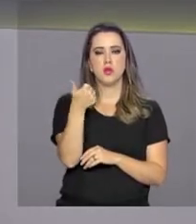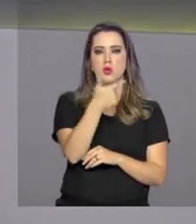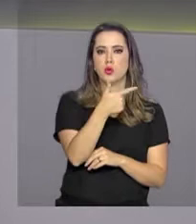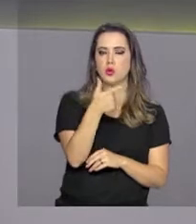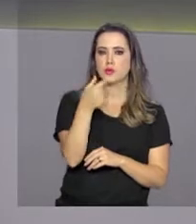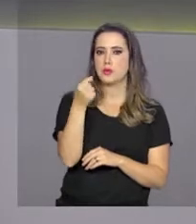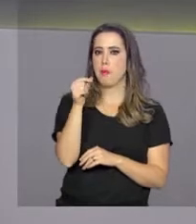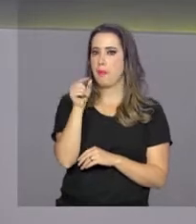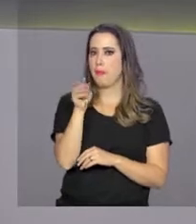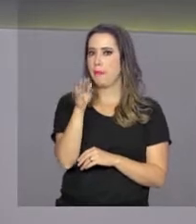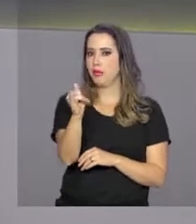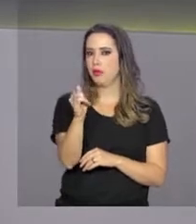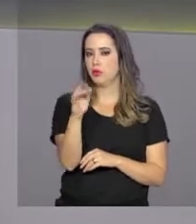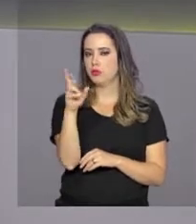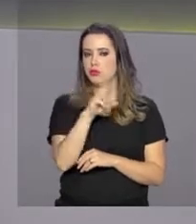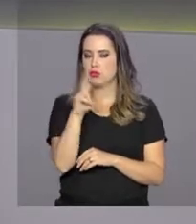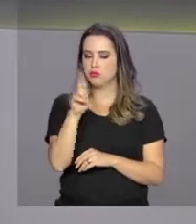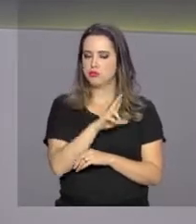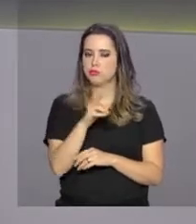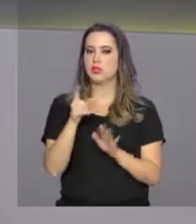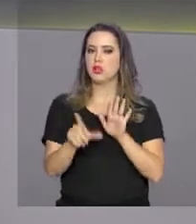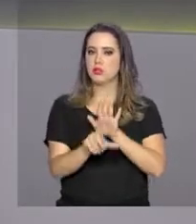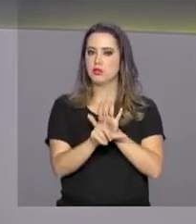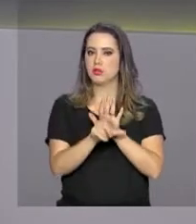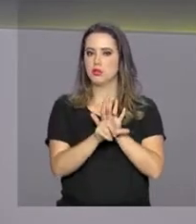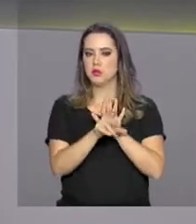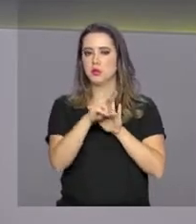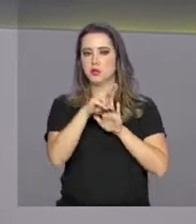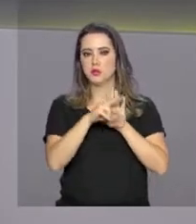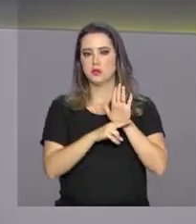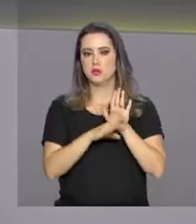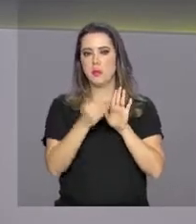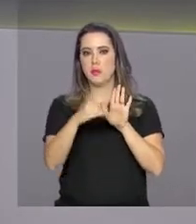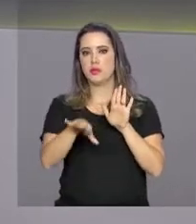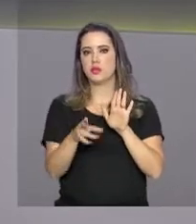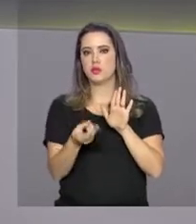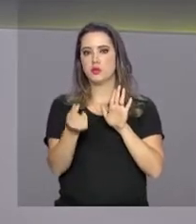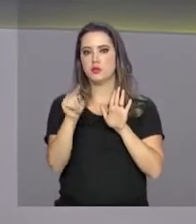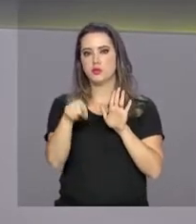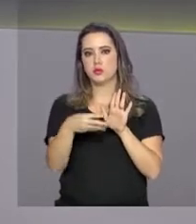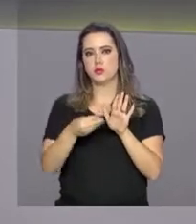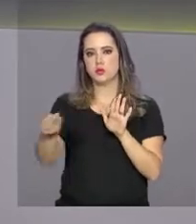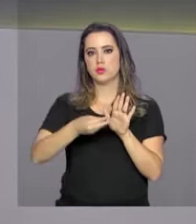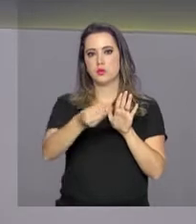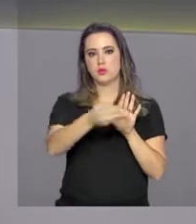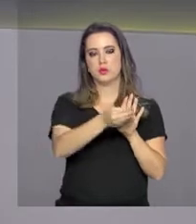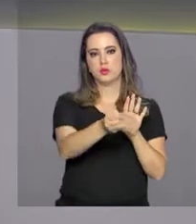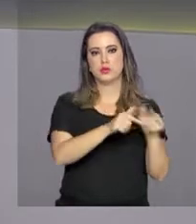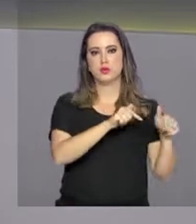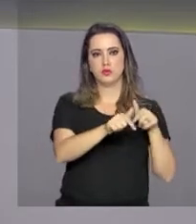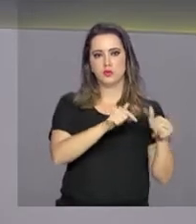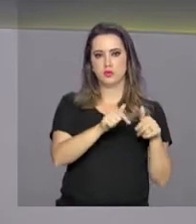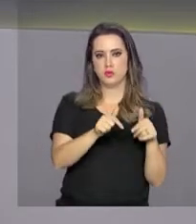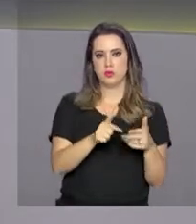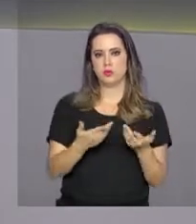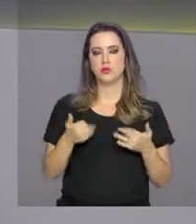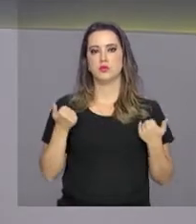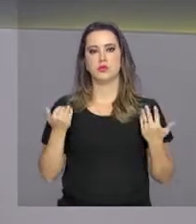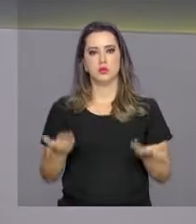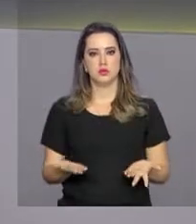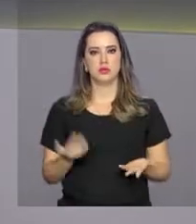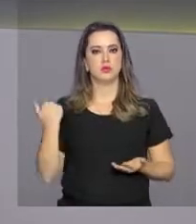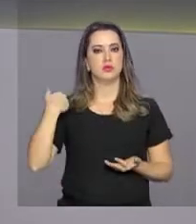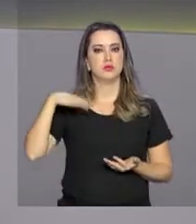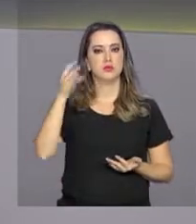de reais. De acordo com a lei que regulamenta o fundo, metade desse valor deve ser distribuído entre os trabalhadores.